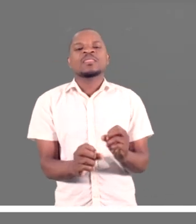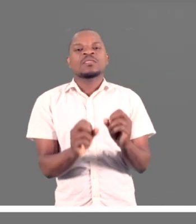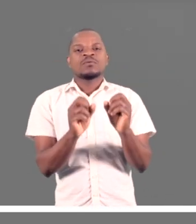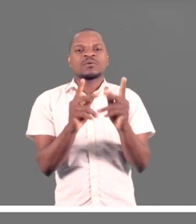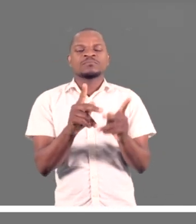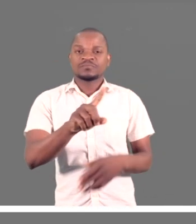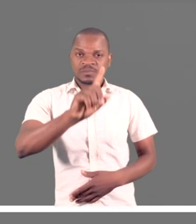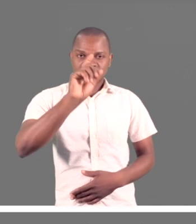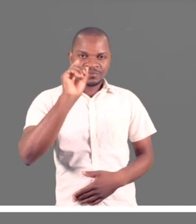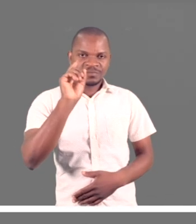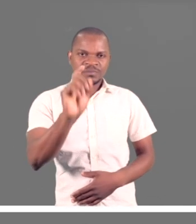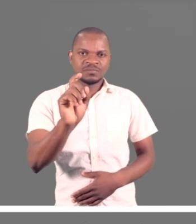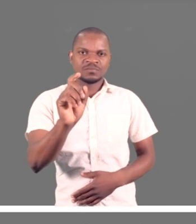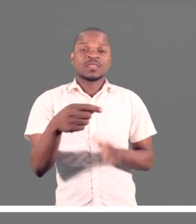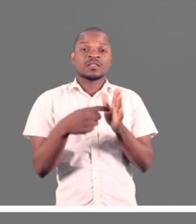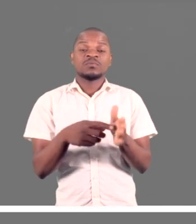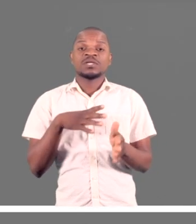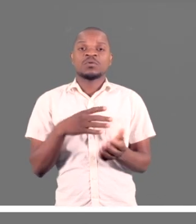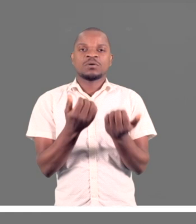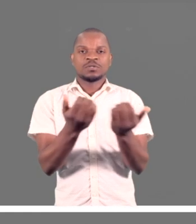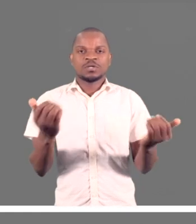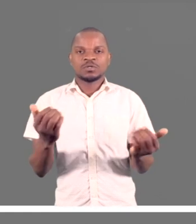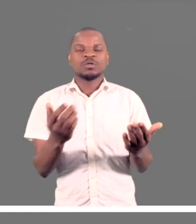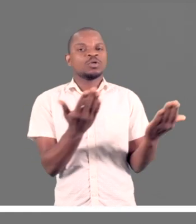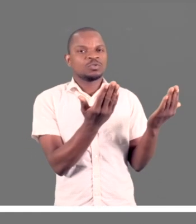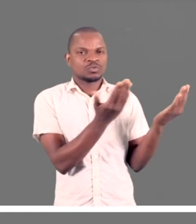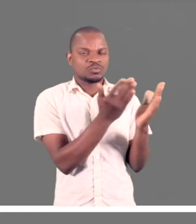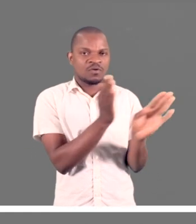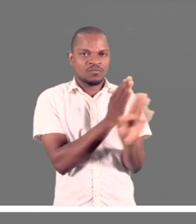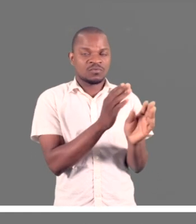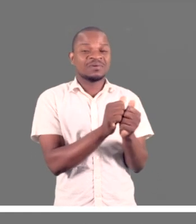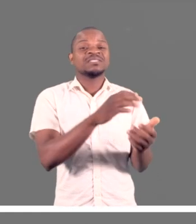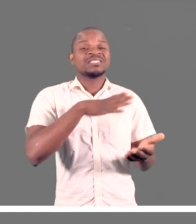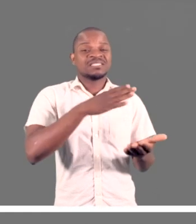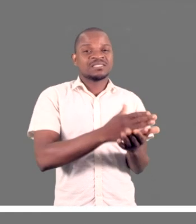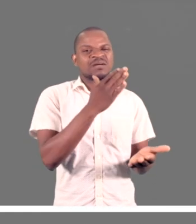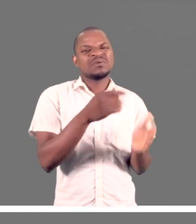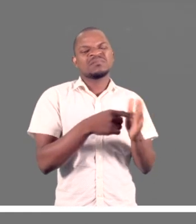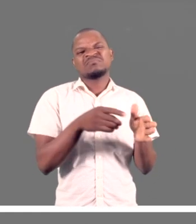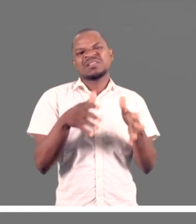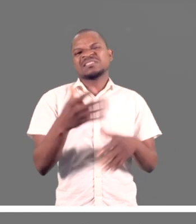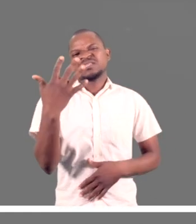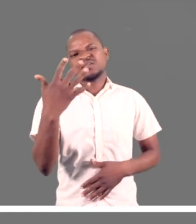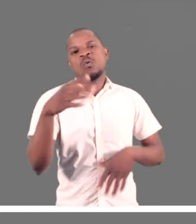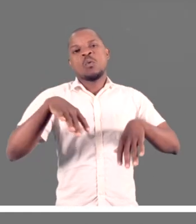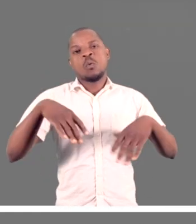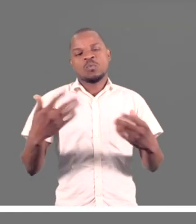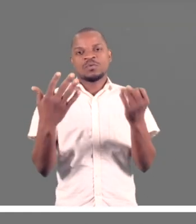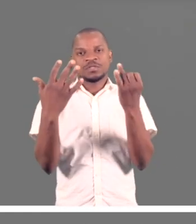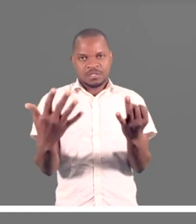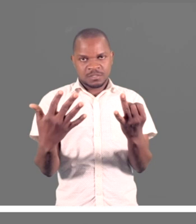neste setor. Agida. Suponhamos que haja uma criança com exame, não é? Está internada. Uma criança